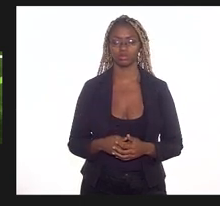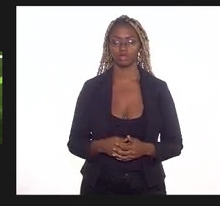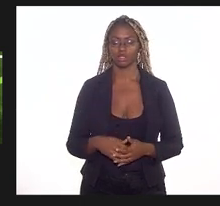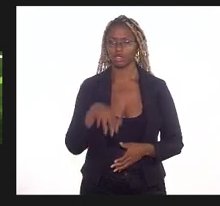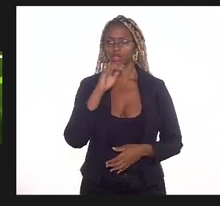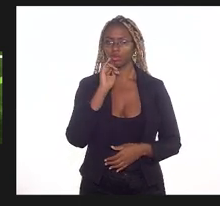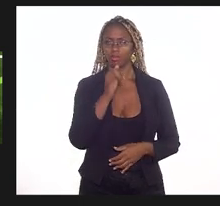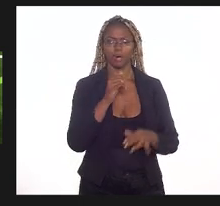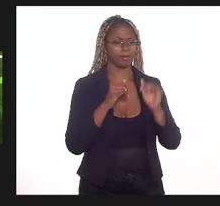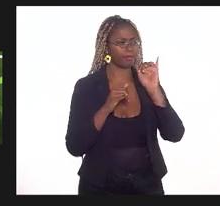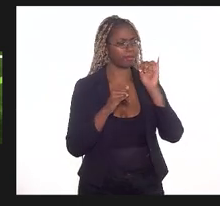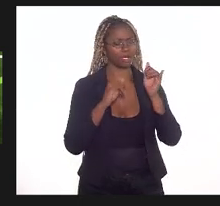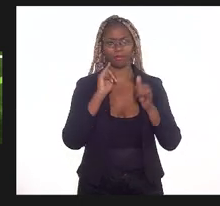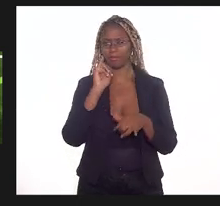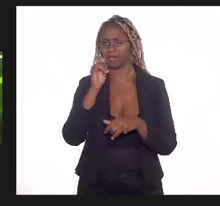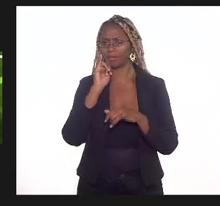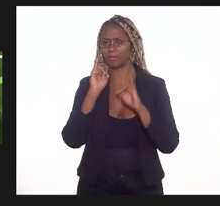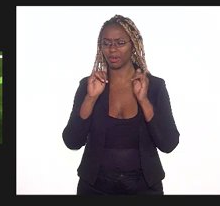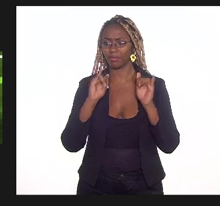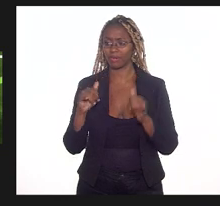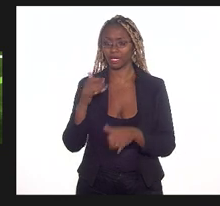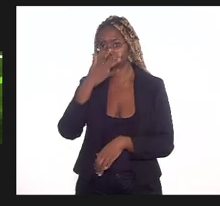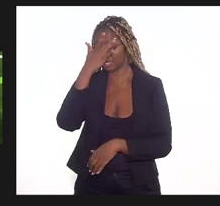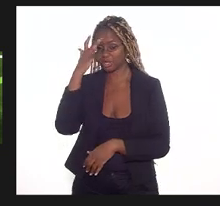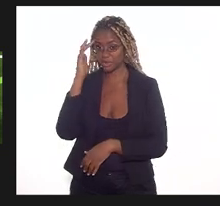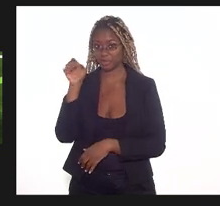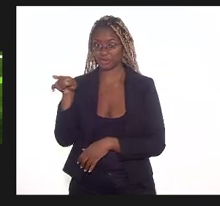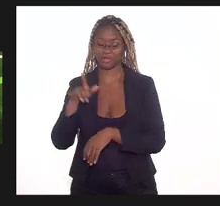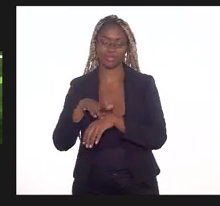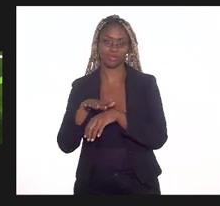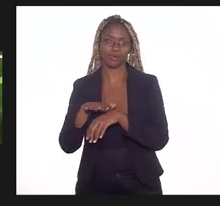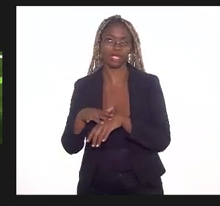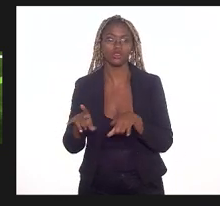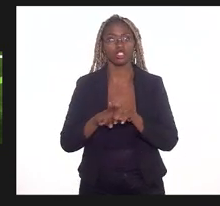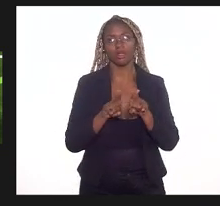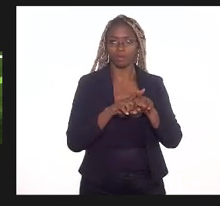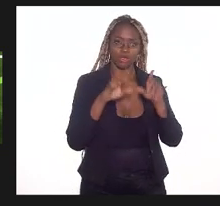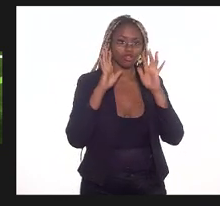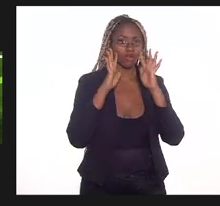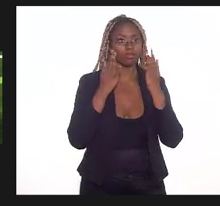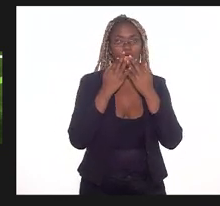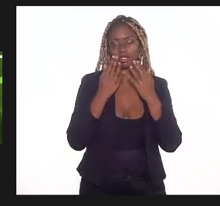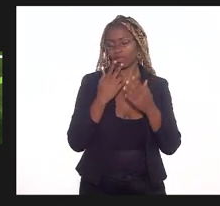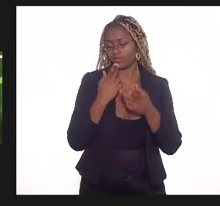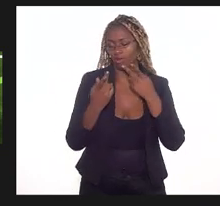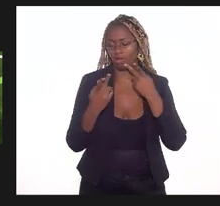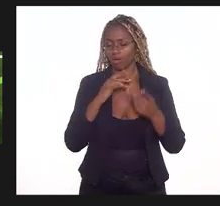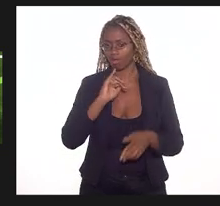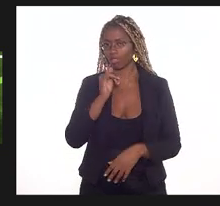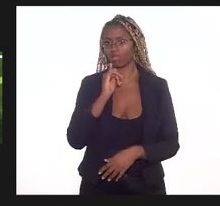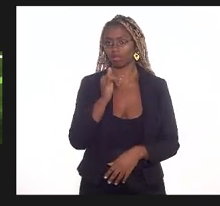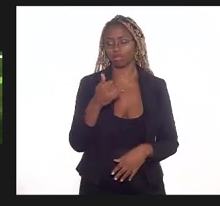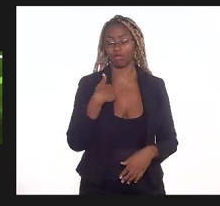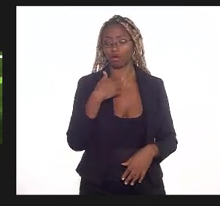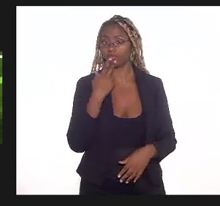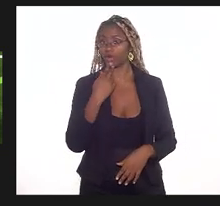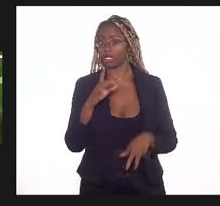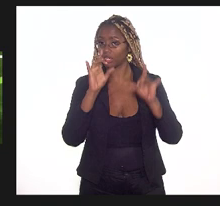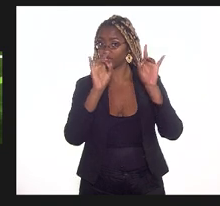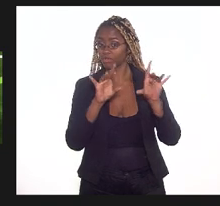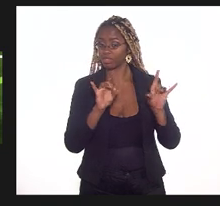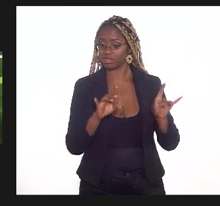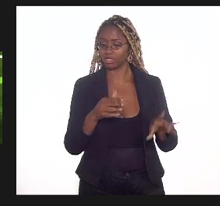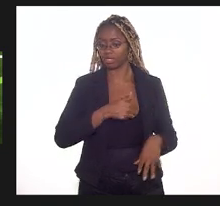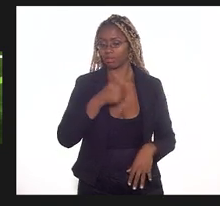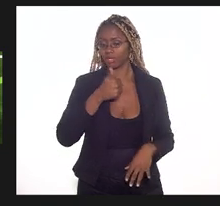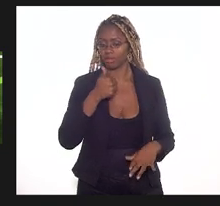relatos dos pacientes, daqueles que sofrem, e eu quero tratar especificamente da minha